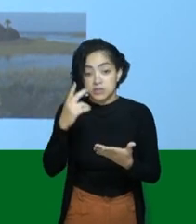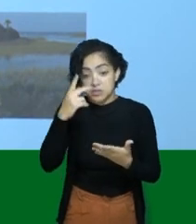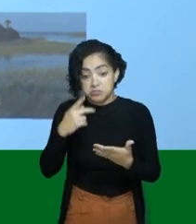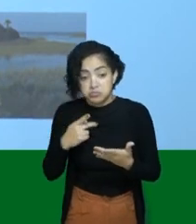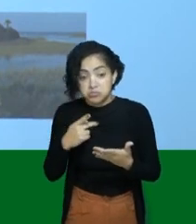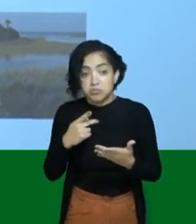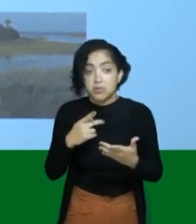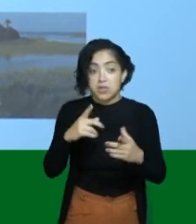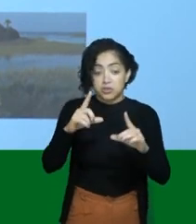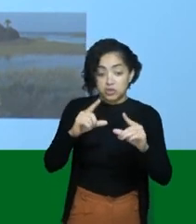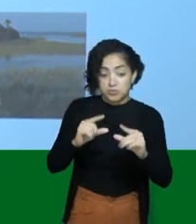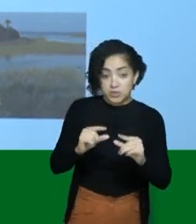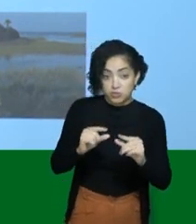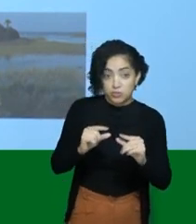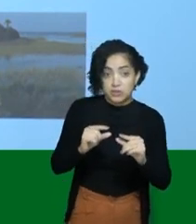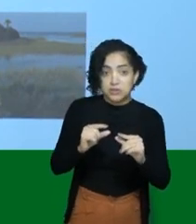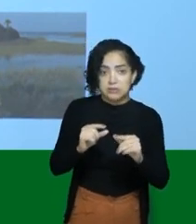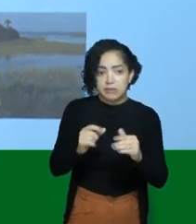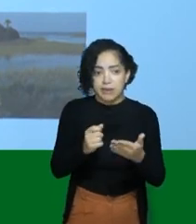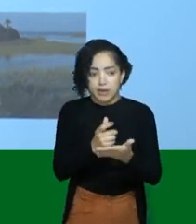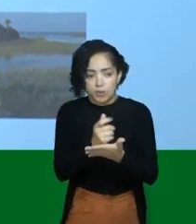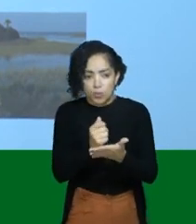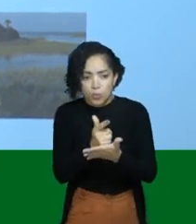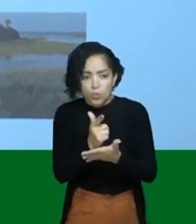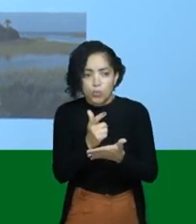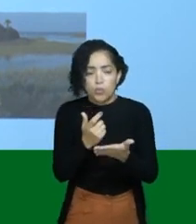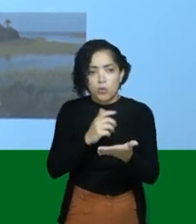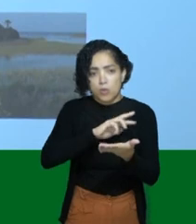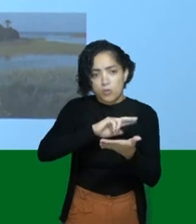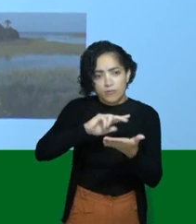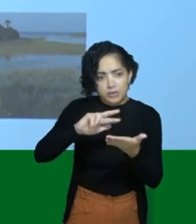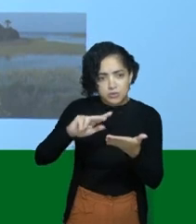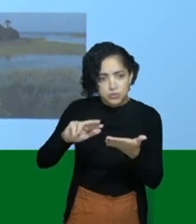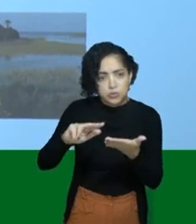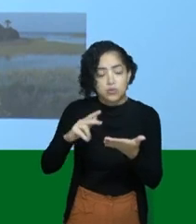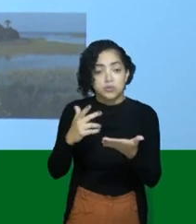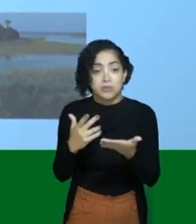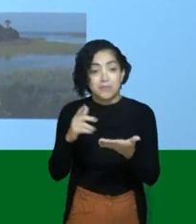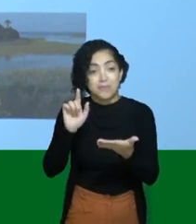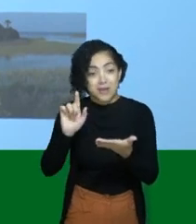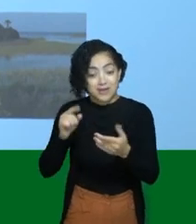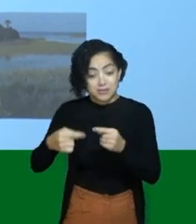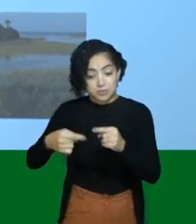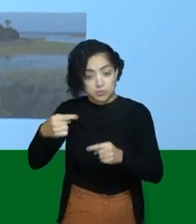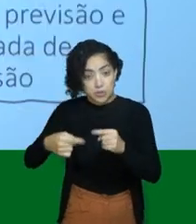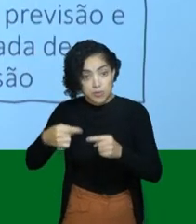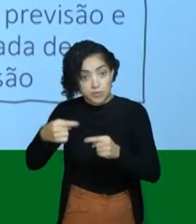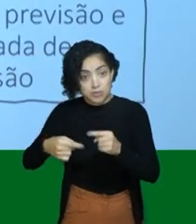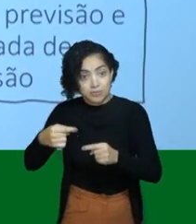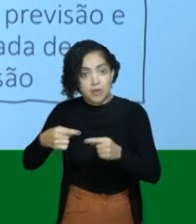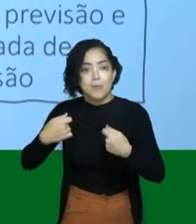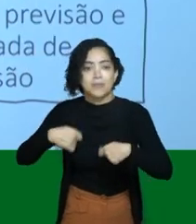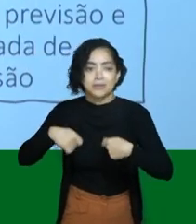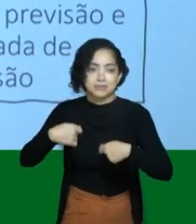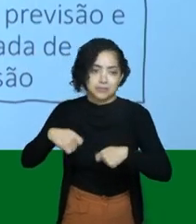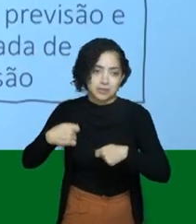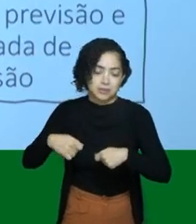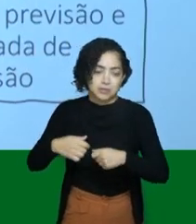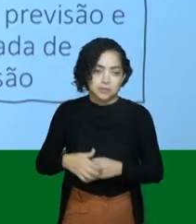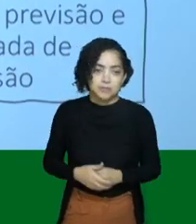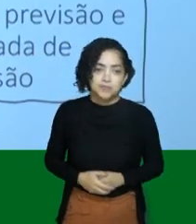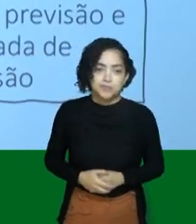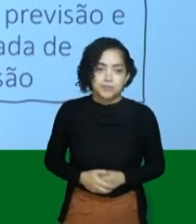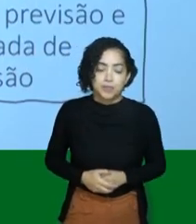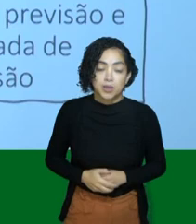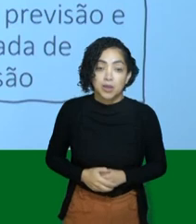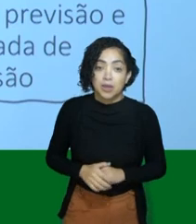né? Diminuir o nosso próprio consumo, tal. Mas eu acho que sem uma política pública maior a gente não consegue. E